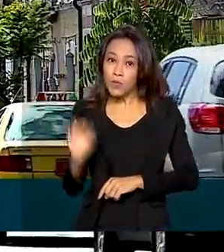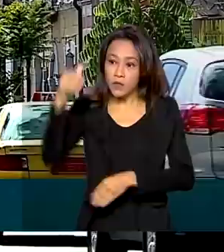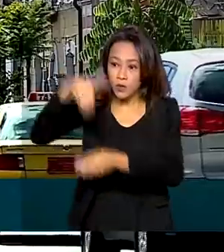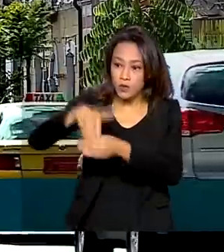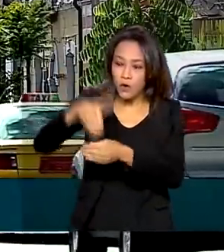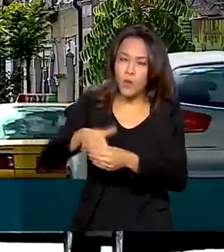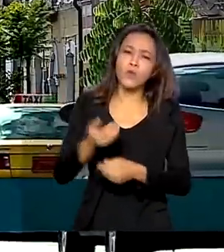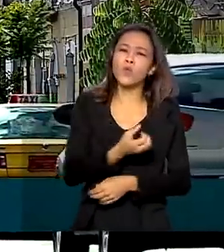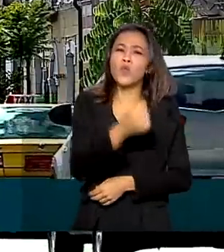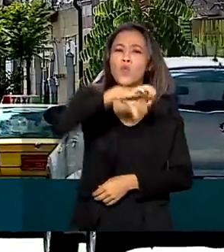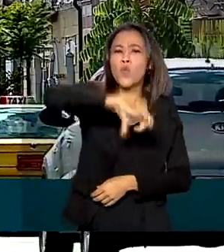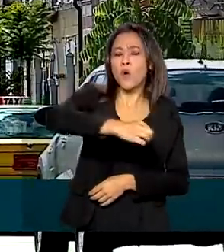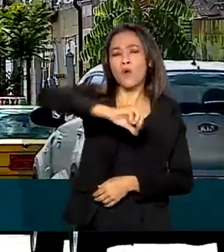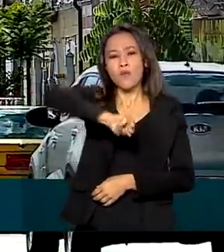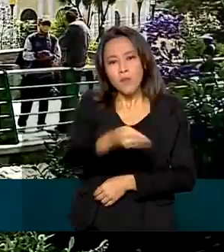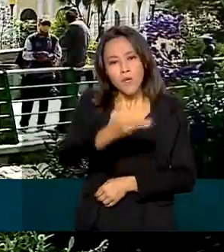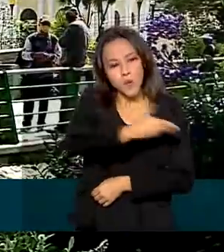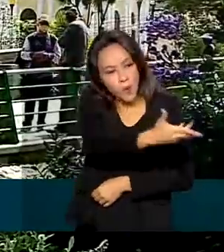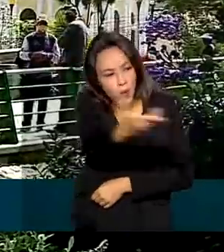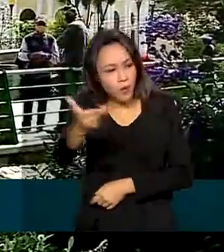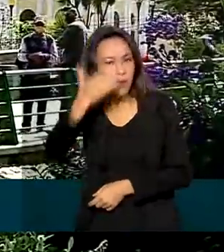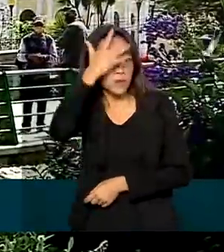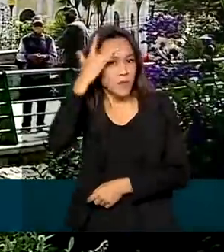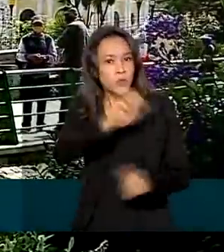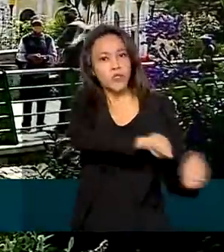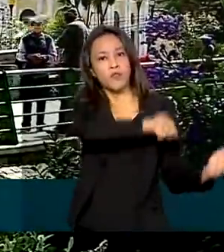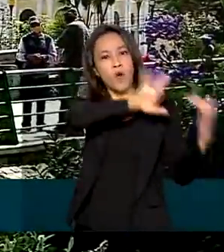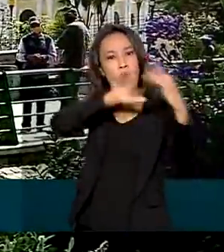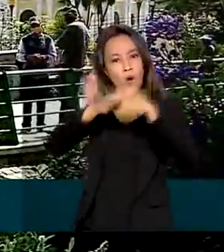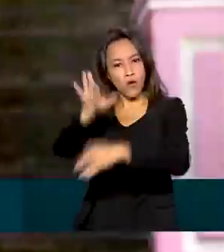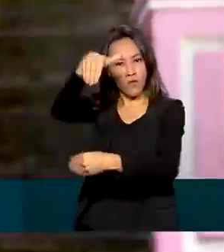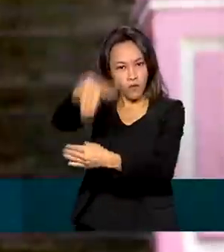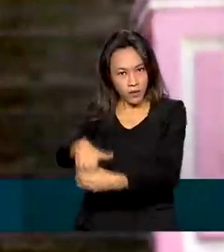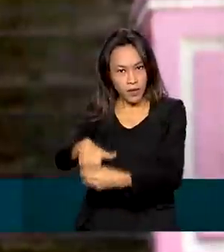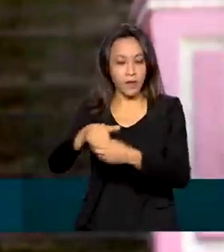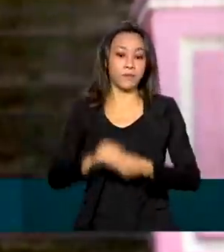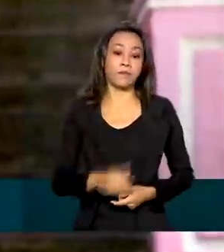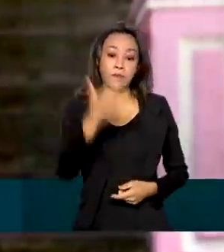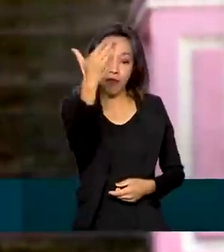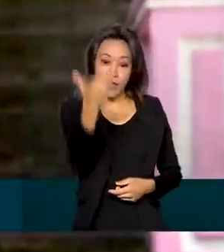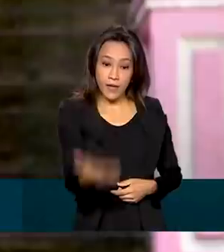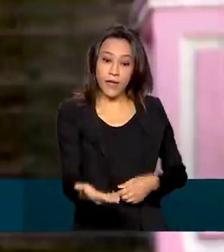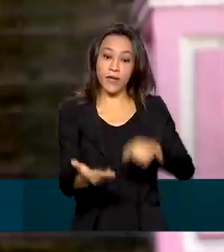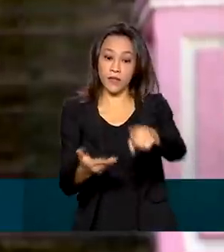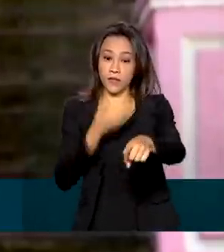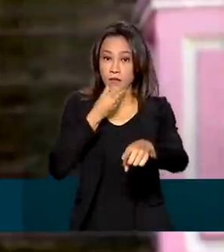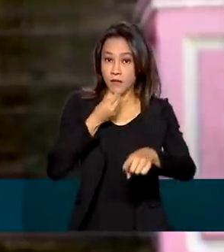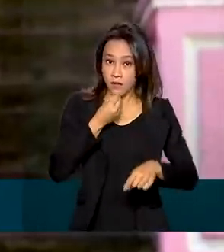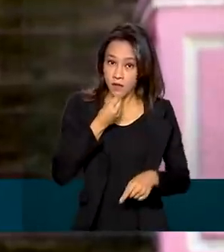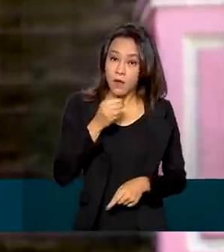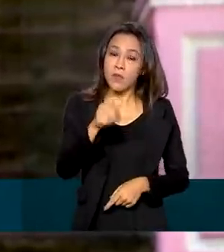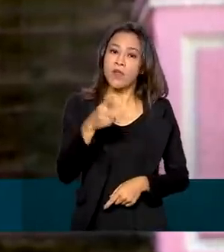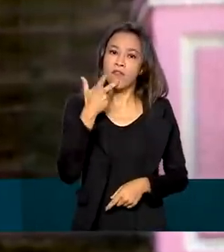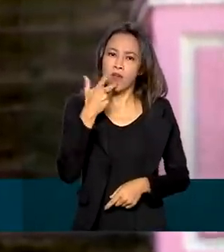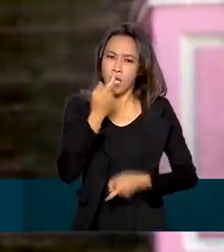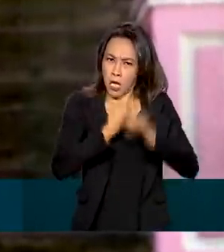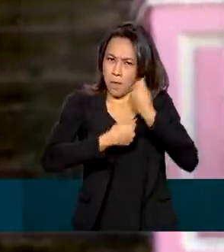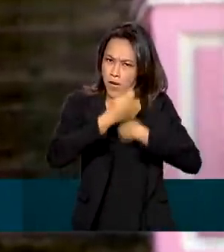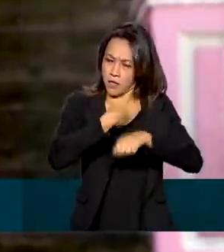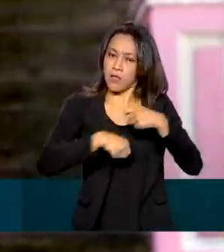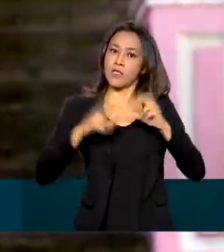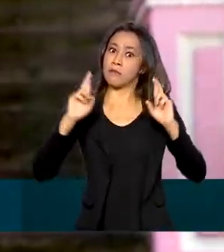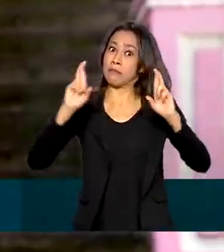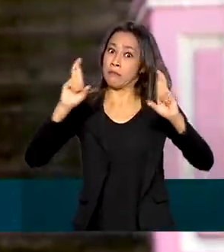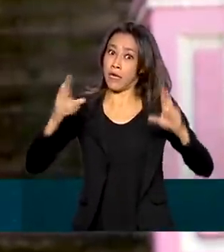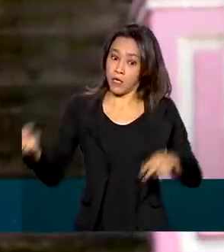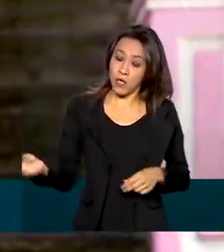9 milhões de eleitores equatorianos que compareceram às urnas. O empresário Diego Berne espera que o próximo